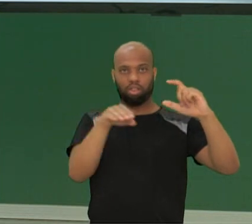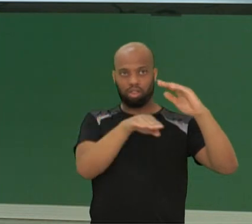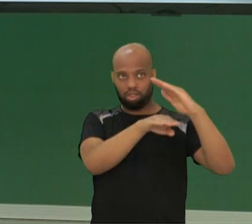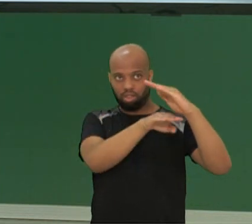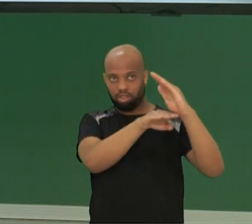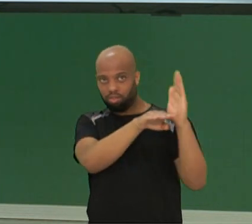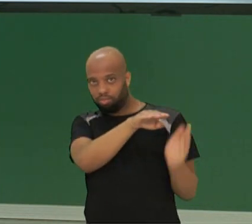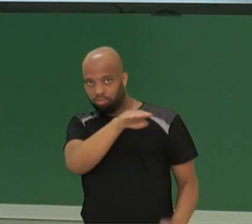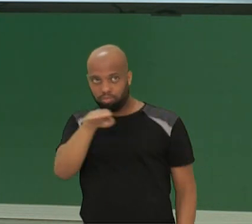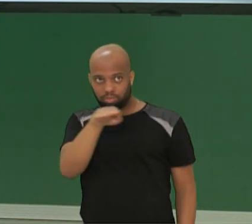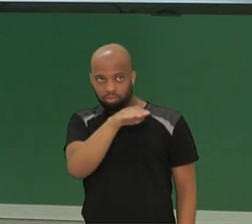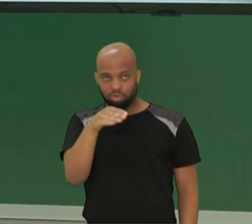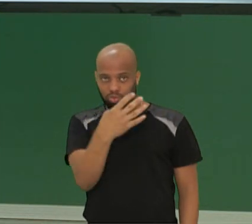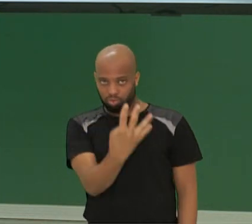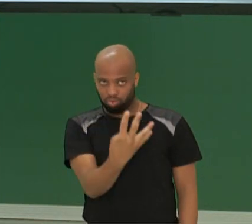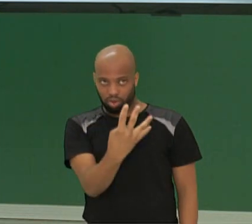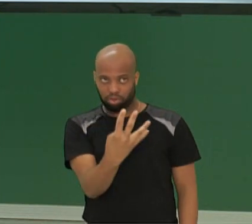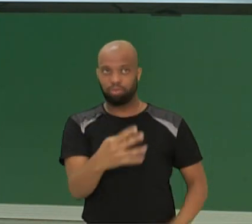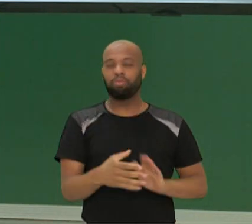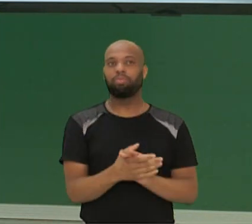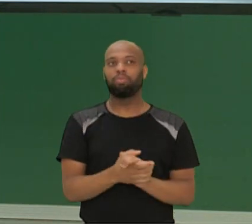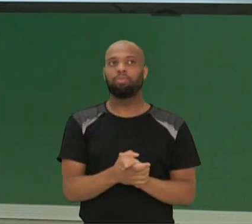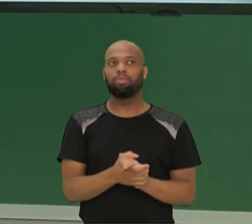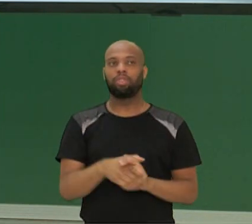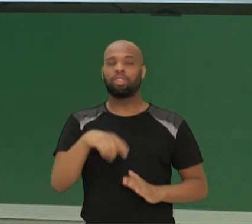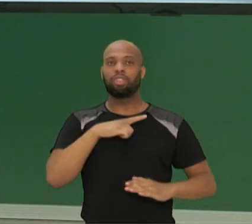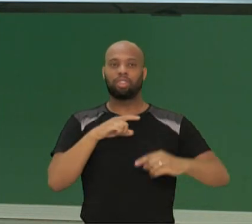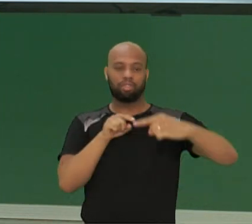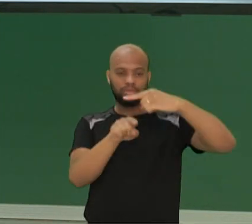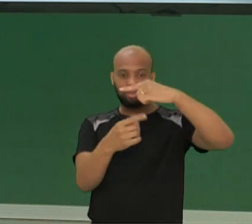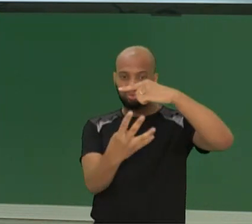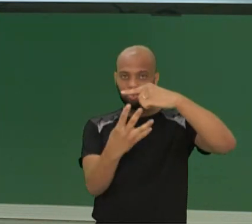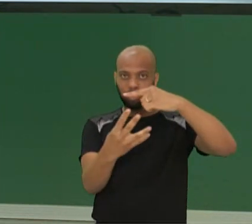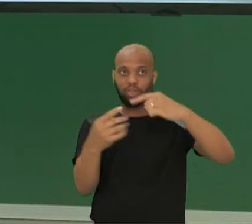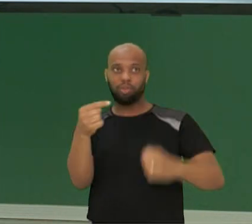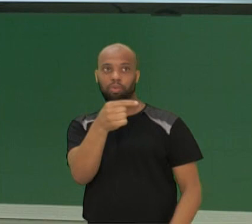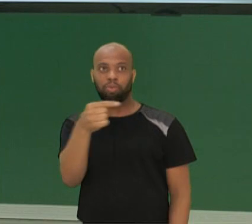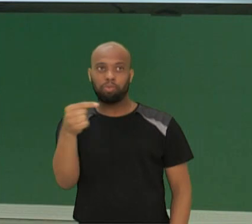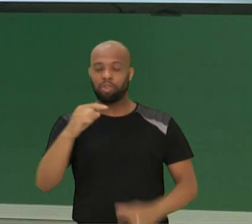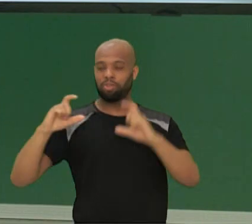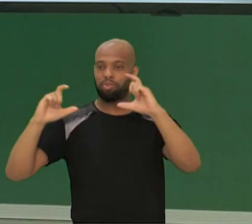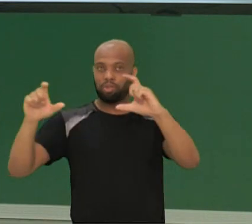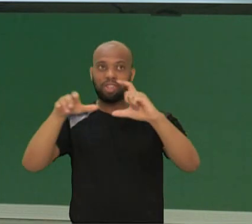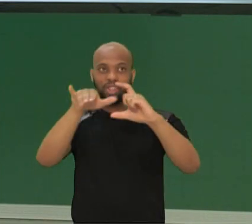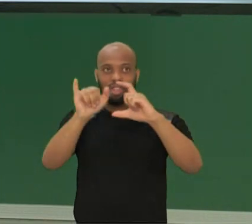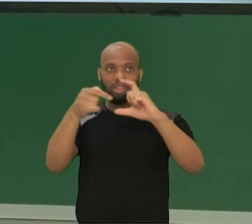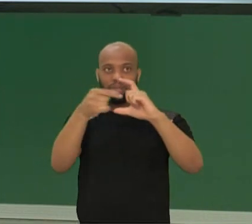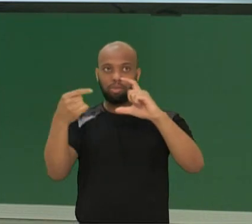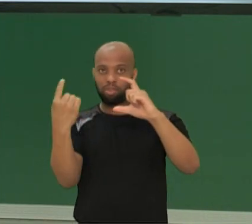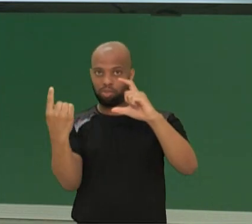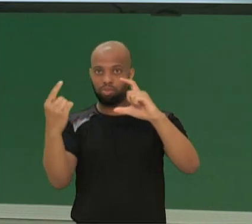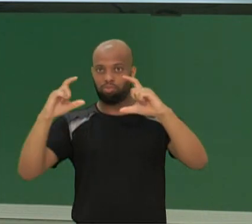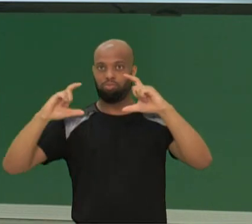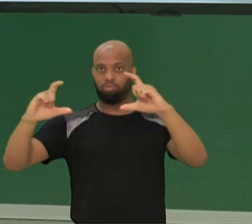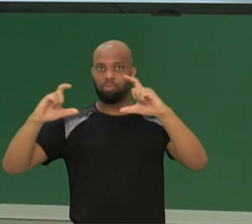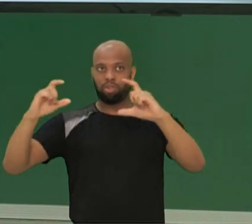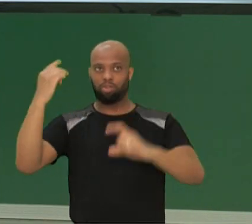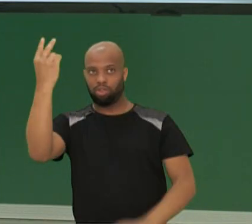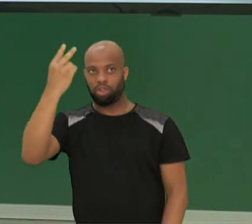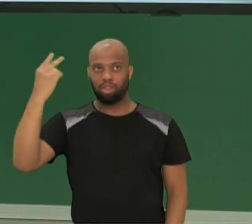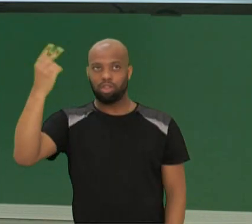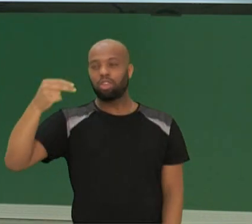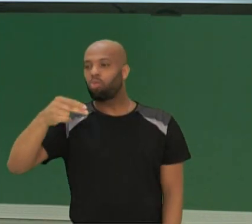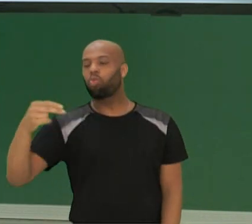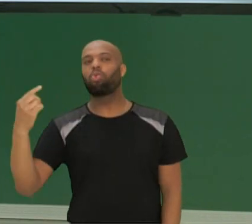parênteses, ao quadrado, dividido por 4, então o denominador é 4, menos y menos 1, entre parênteses,